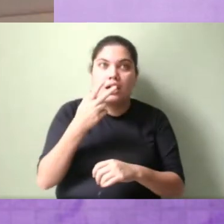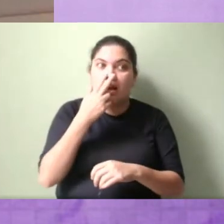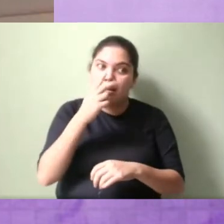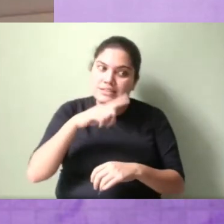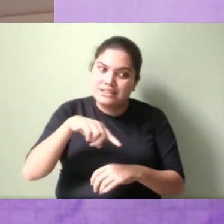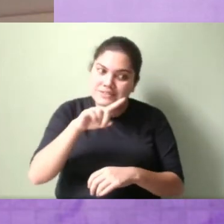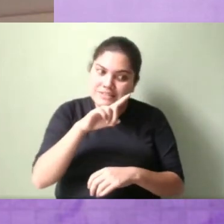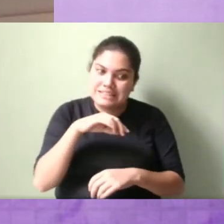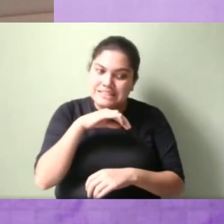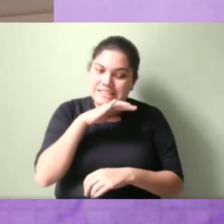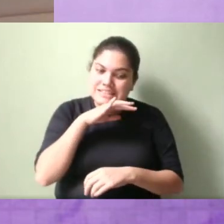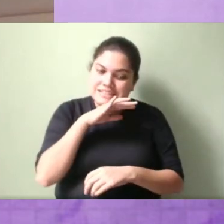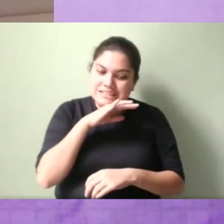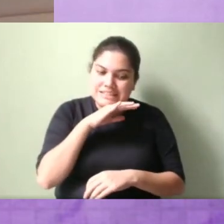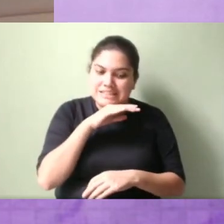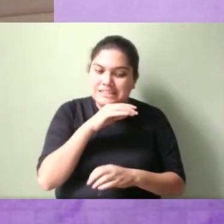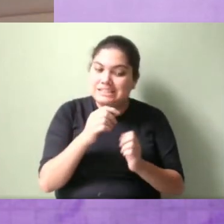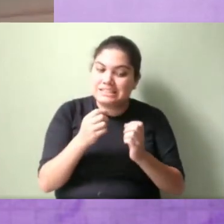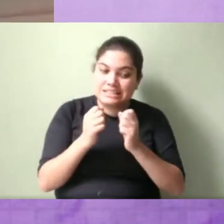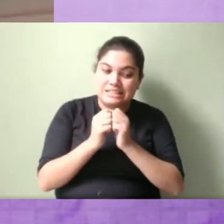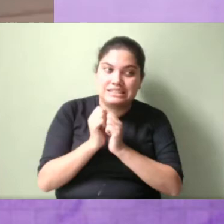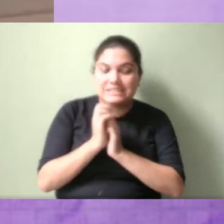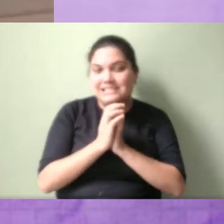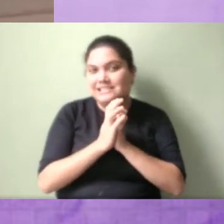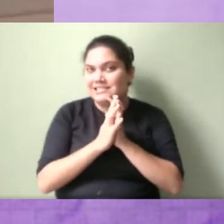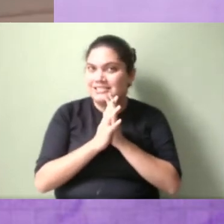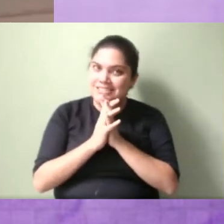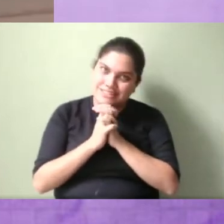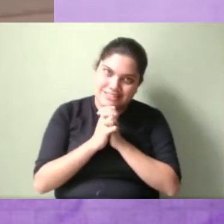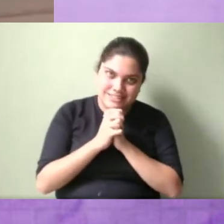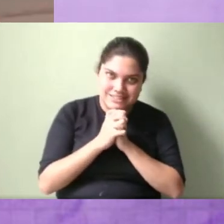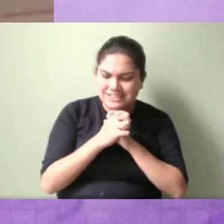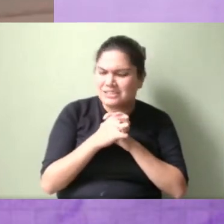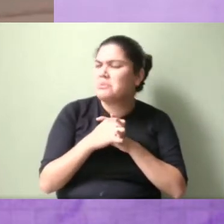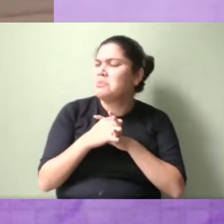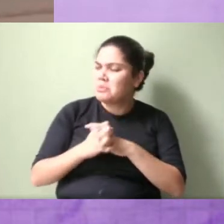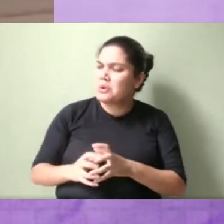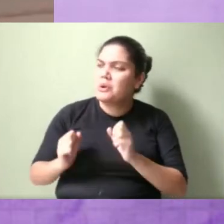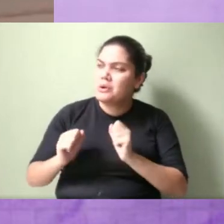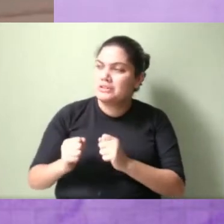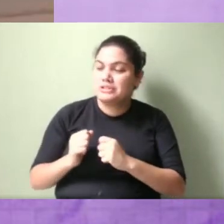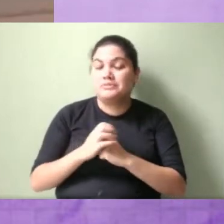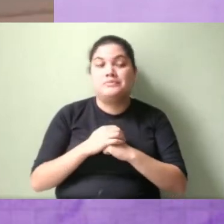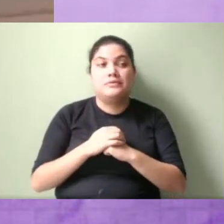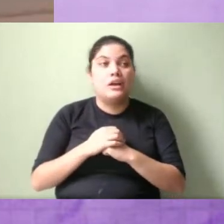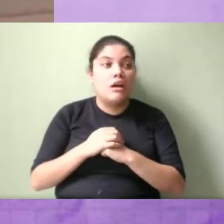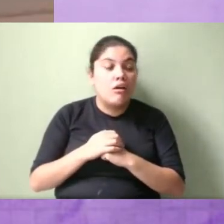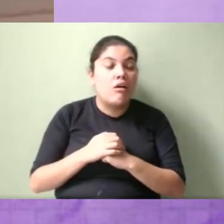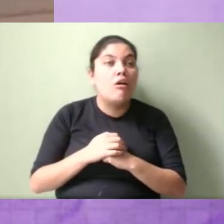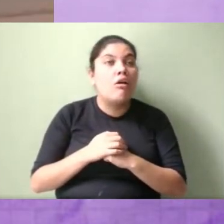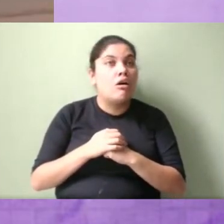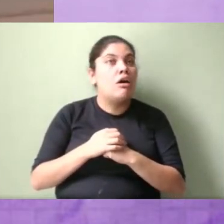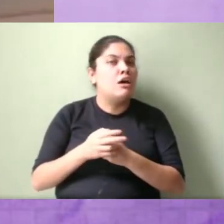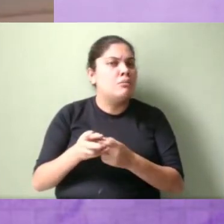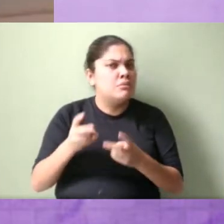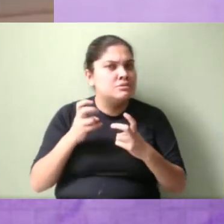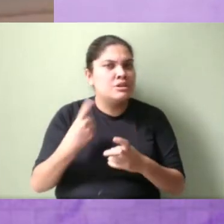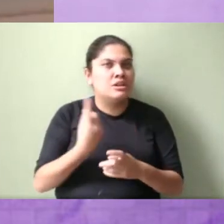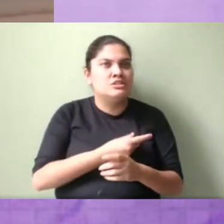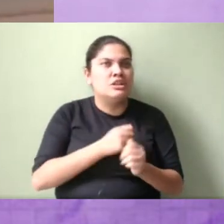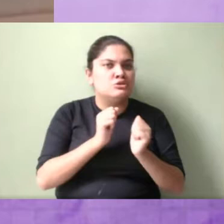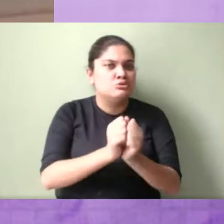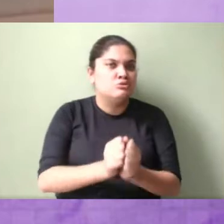maneiras. Eu sei que deve ter gente, os estudantes vão assistir, é capaz de dizer, é verdade, por que não faz aquilo lá que a psicóloga sugeriu? Talvez eu possa estar botando vocês em maus lençóis.